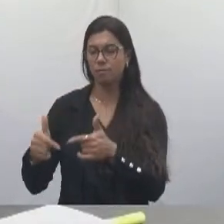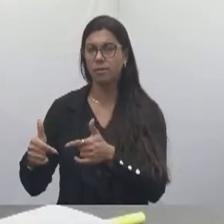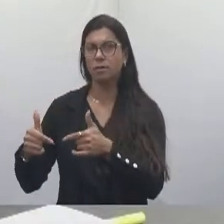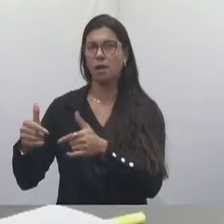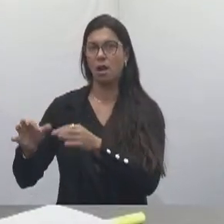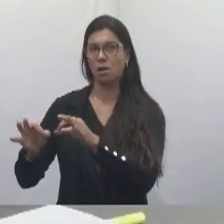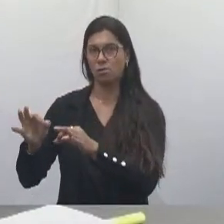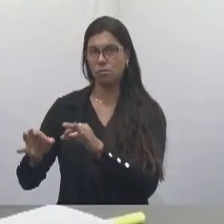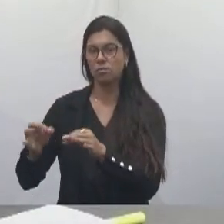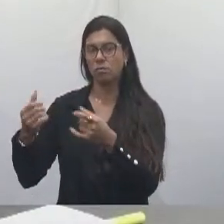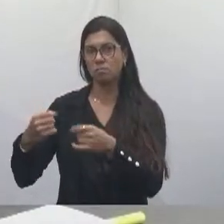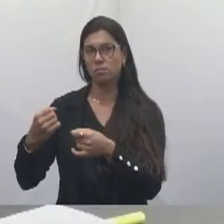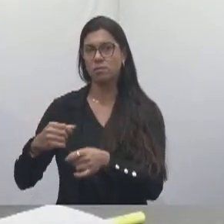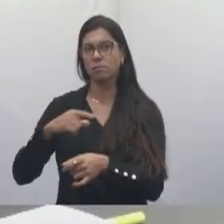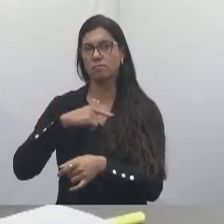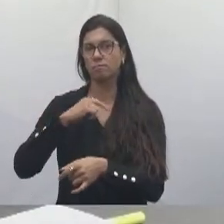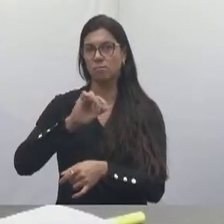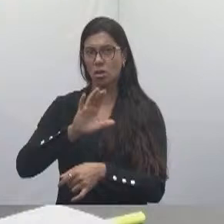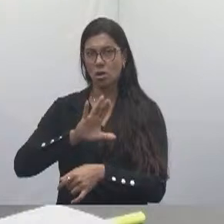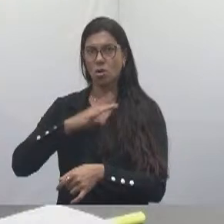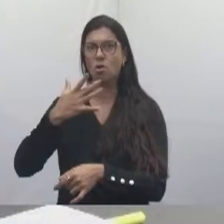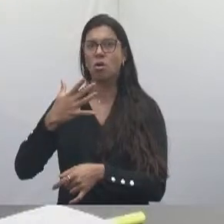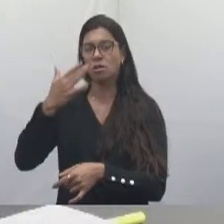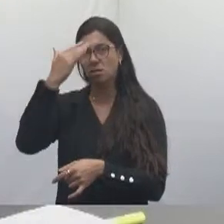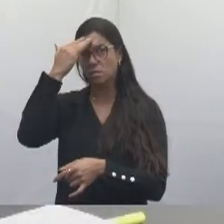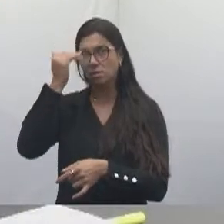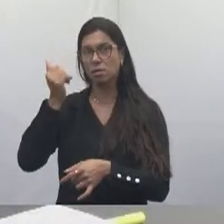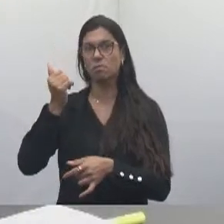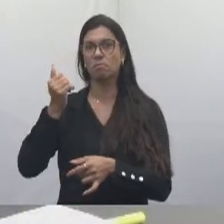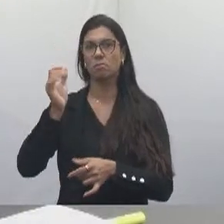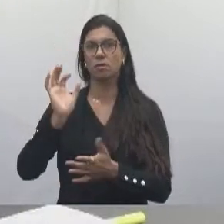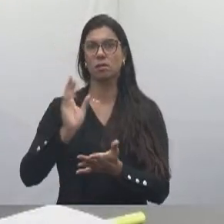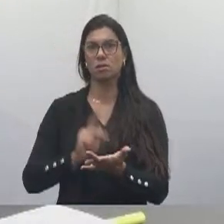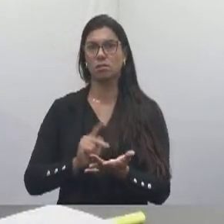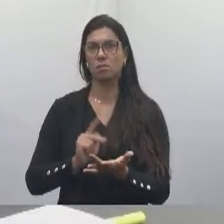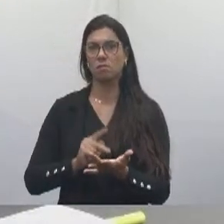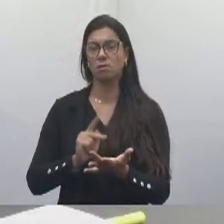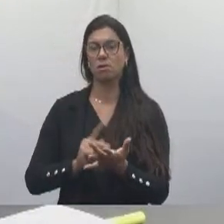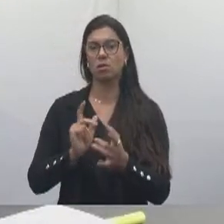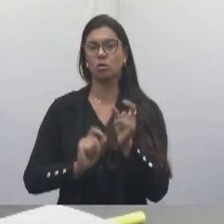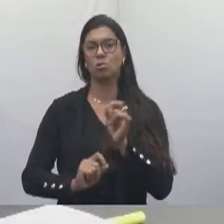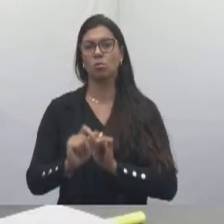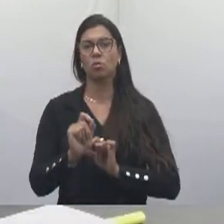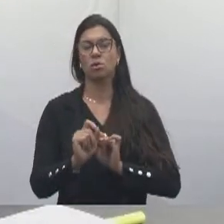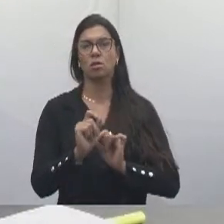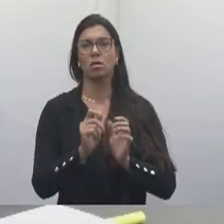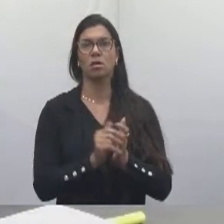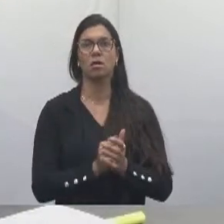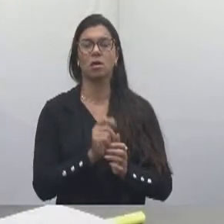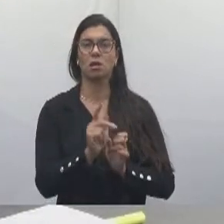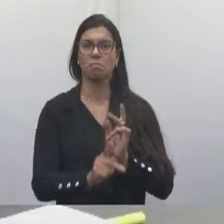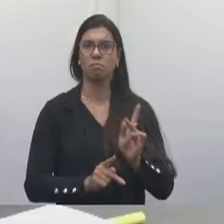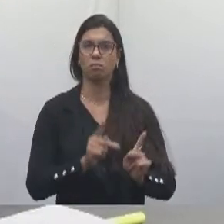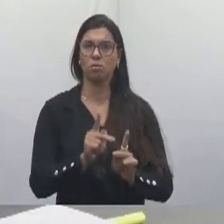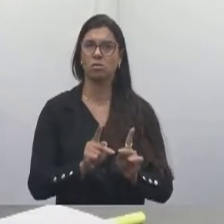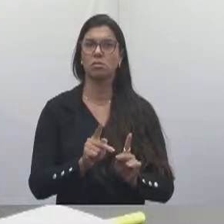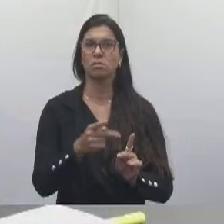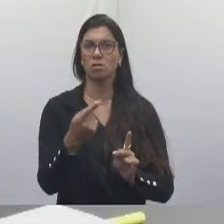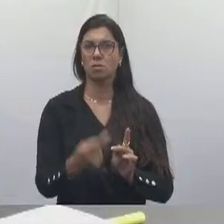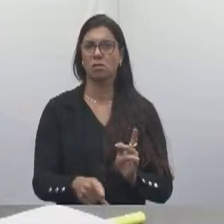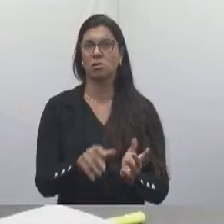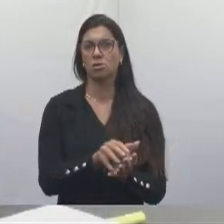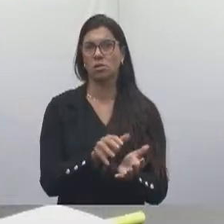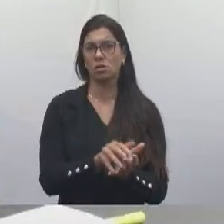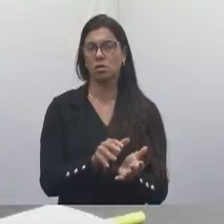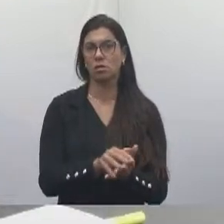ter coragem. Tem que ter coragem de saber realmente, saber o que o município precisa e também a nossa